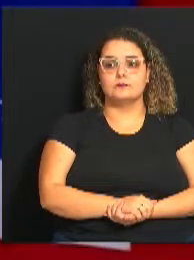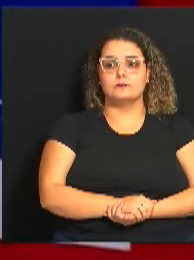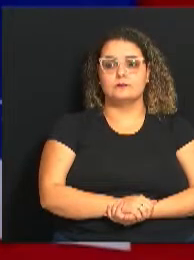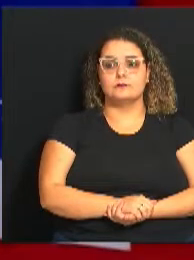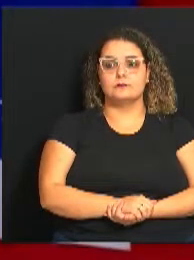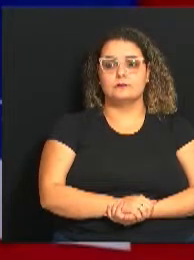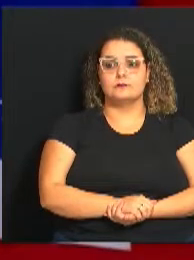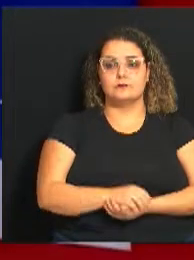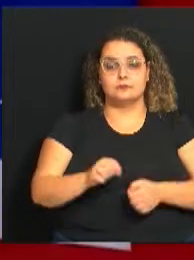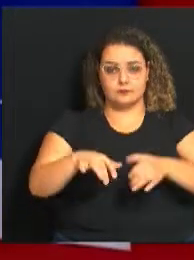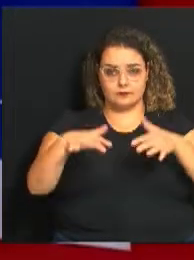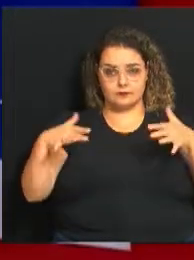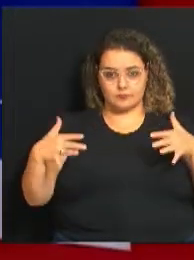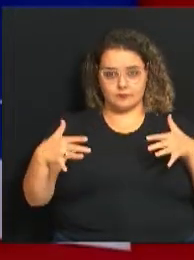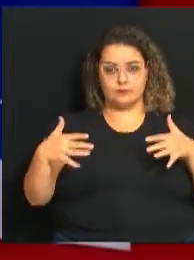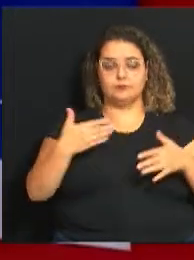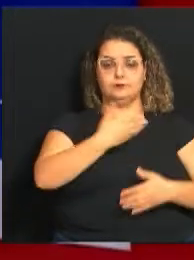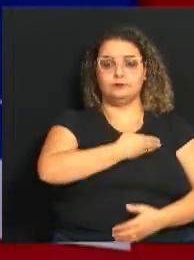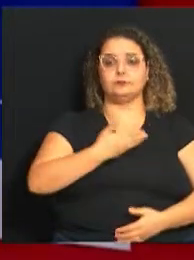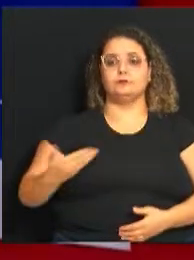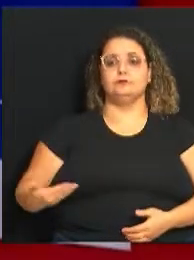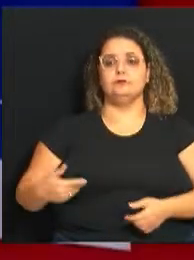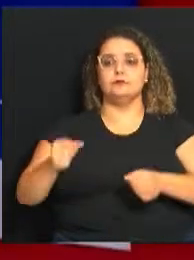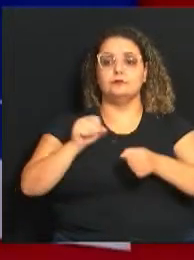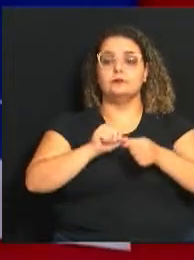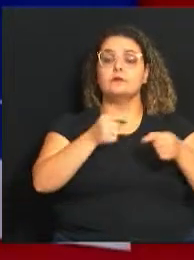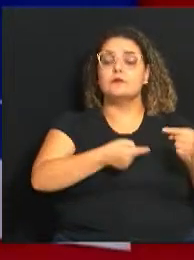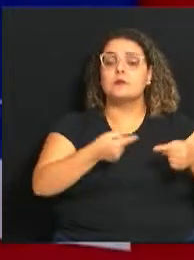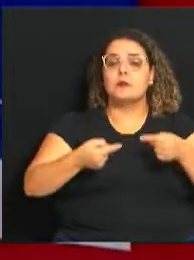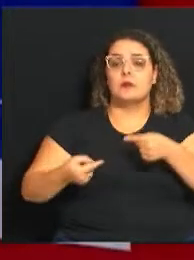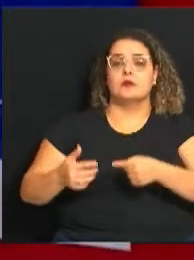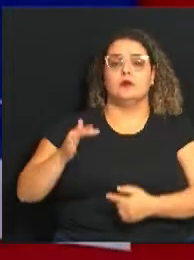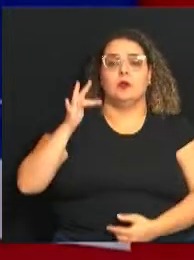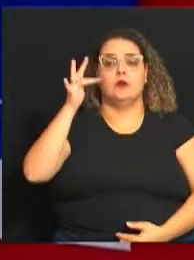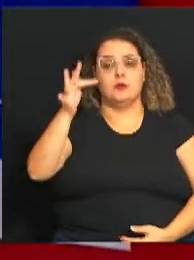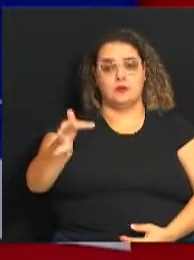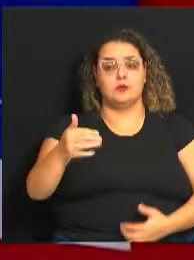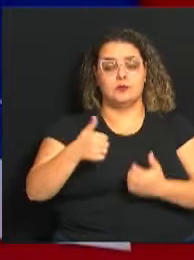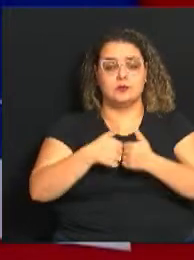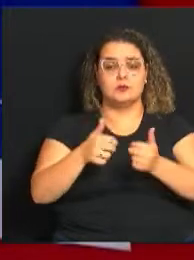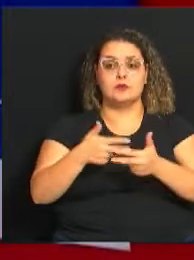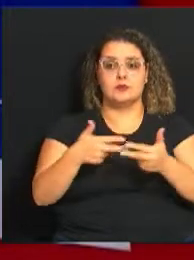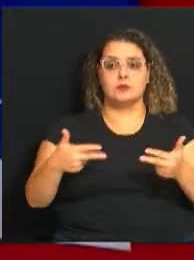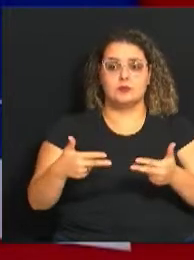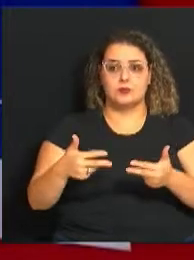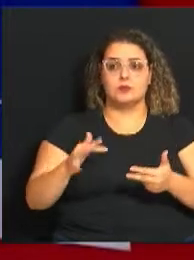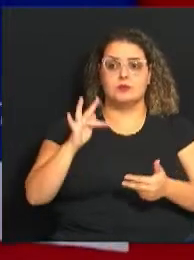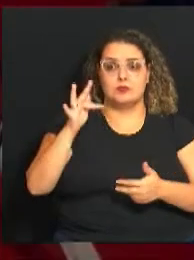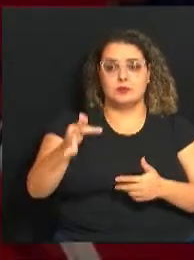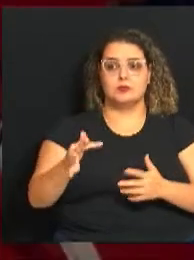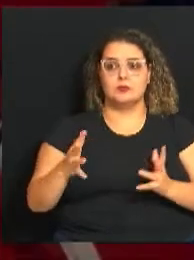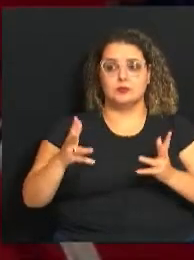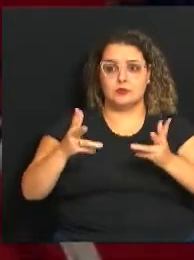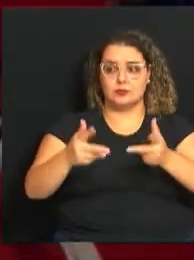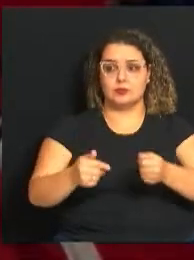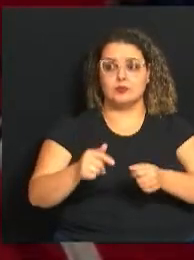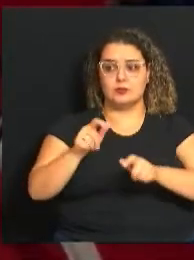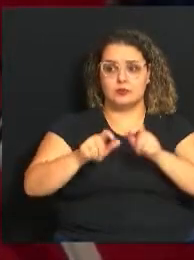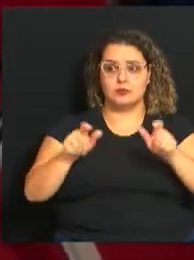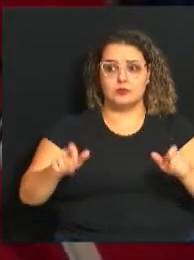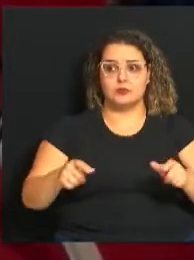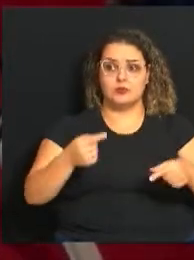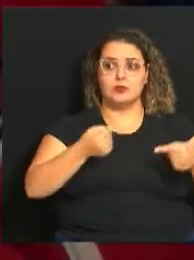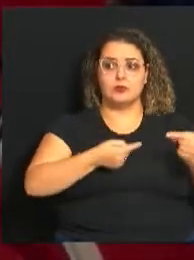A audiência pública foi feita para discutir sobre o futuro do transporte público coletivo de Campinas. Os